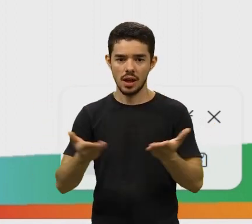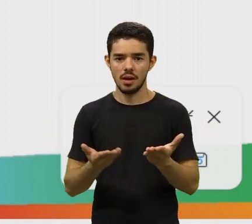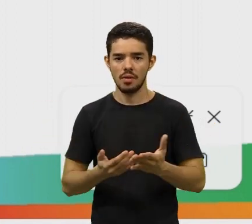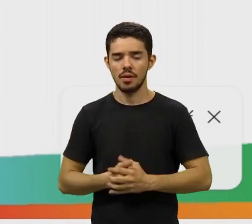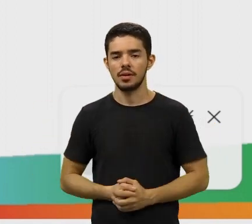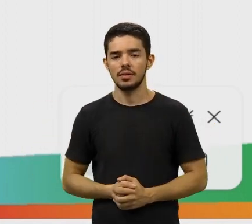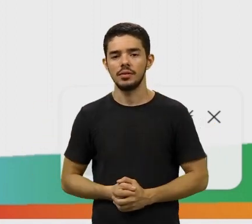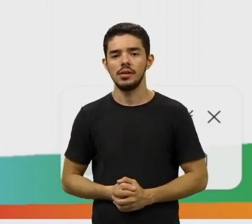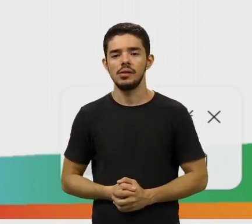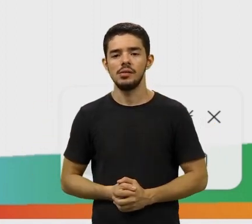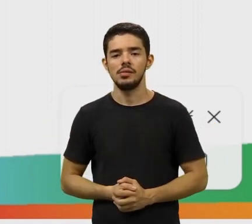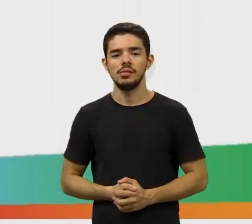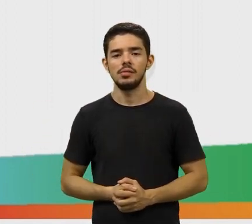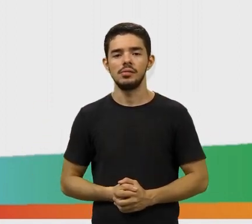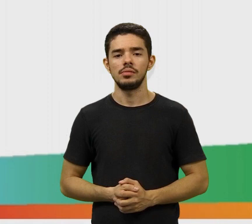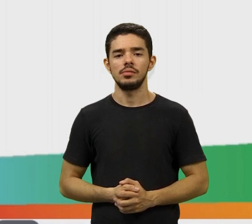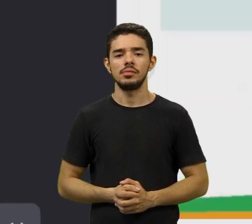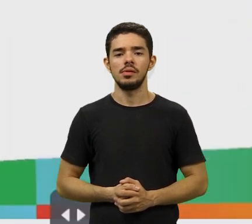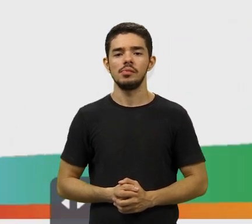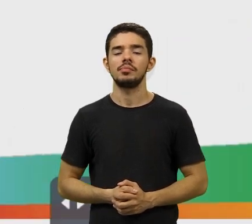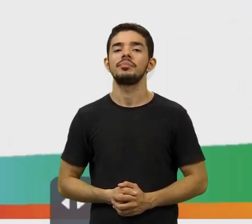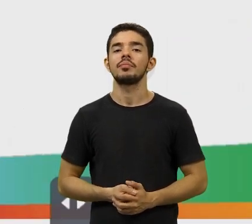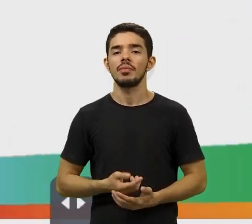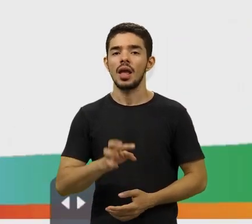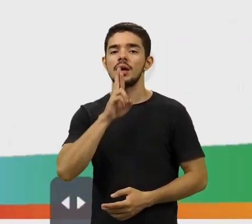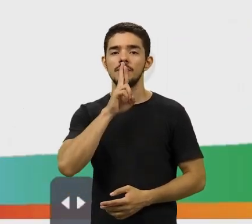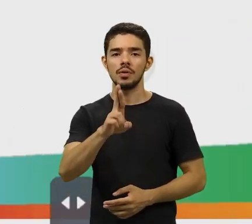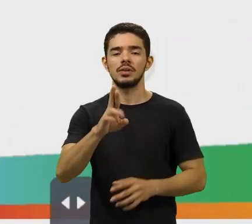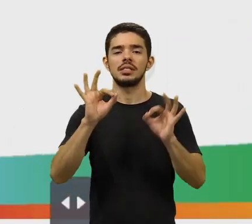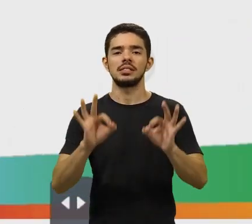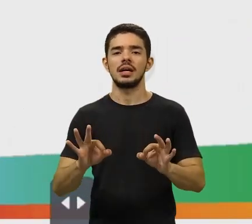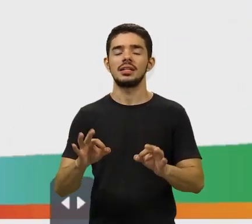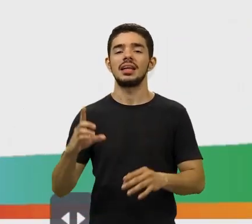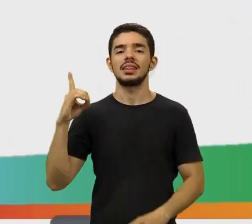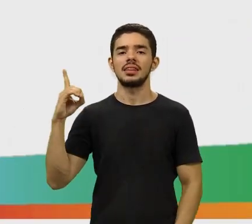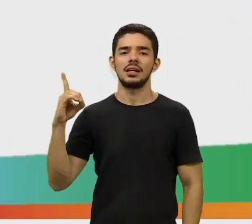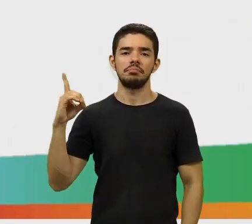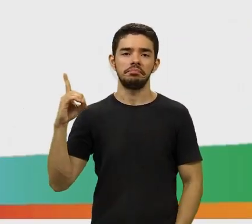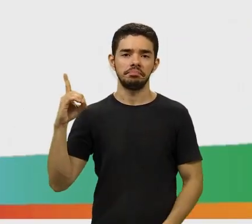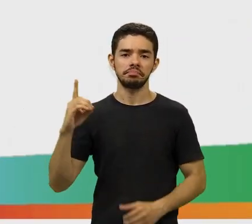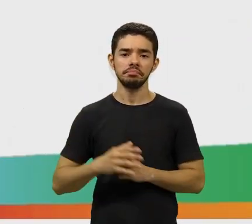questão agora. Vamos passar para ver a resposta correta. Então, a resposta correta